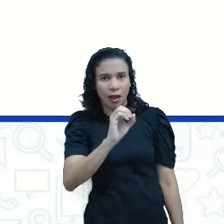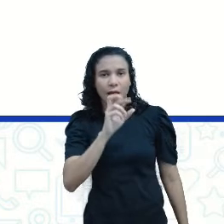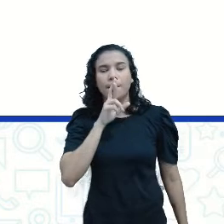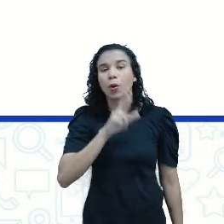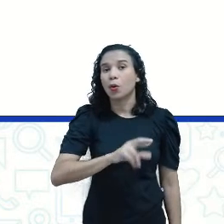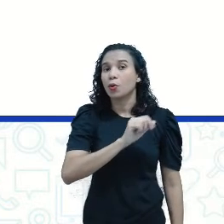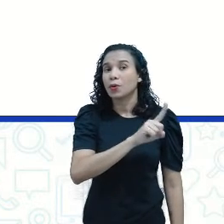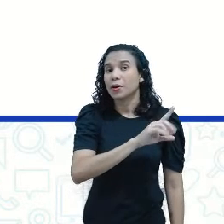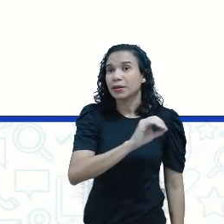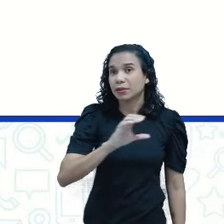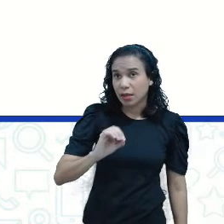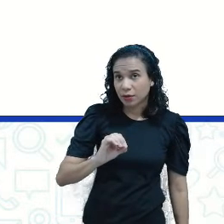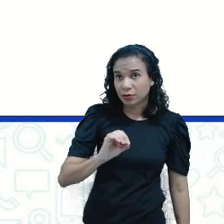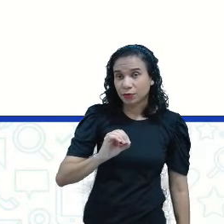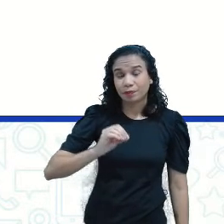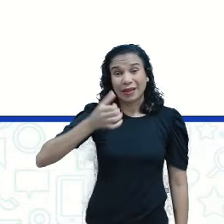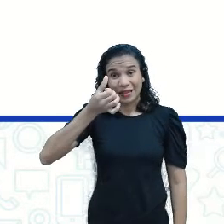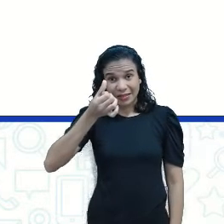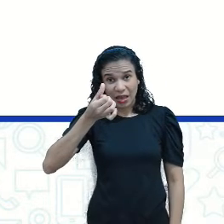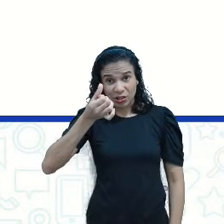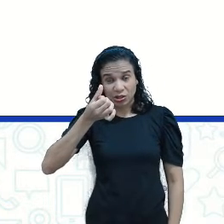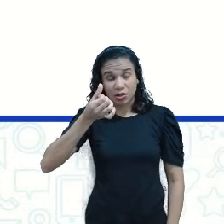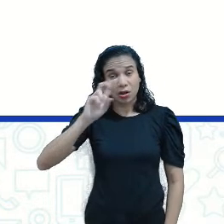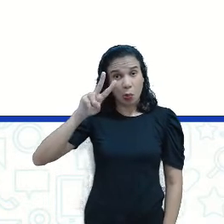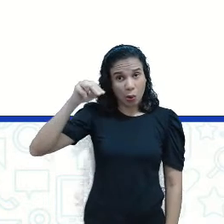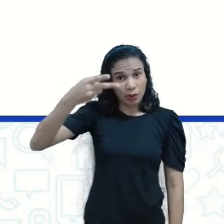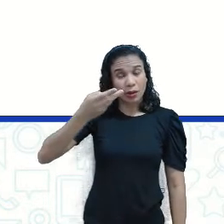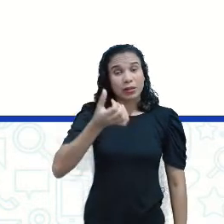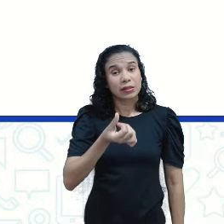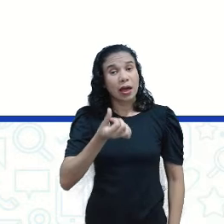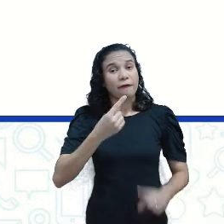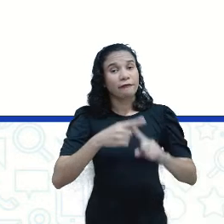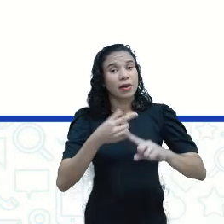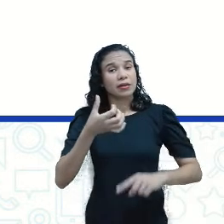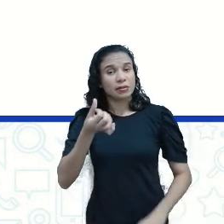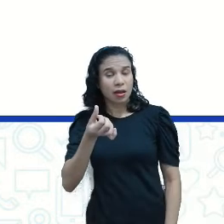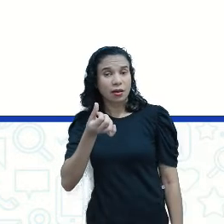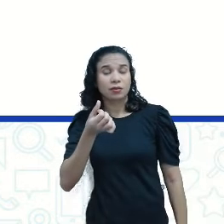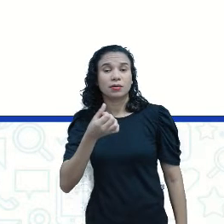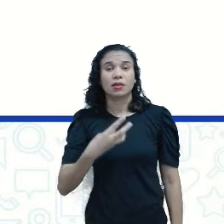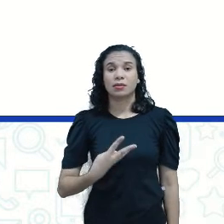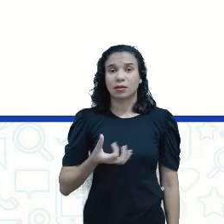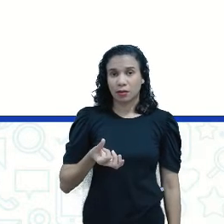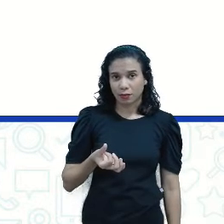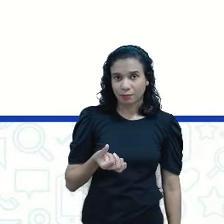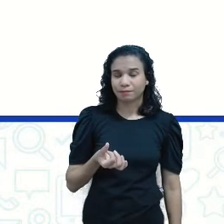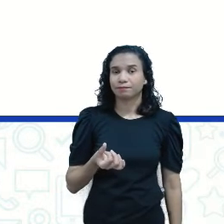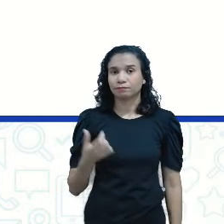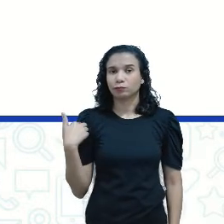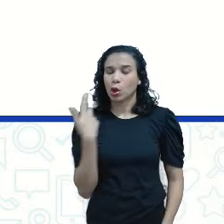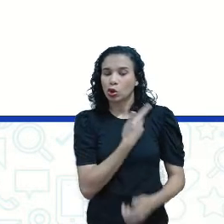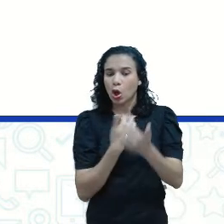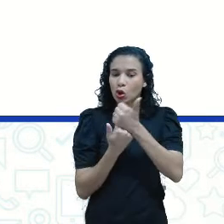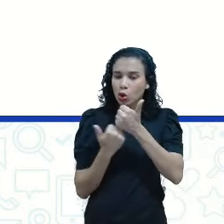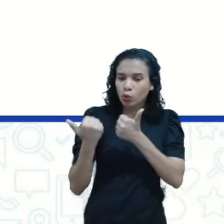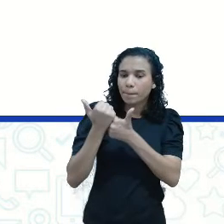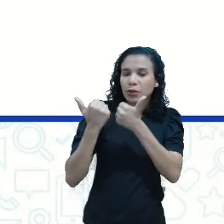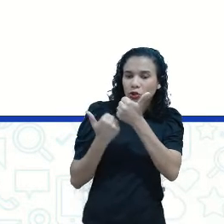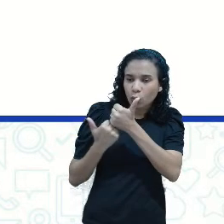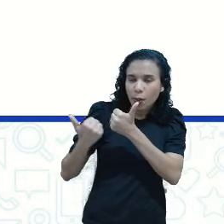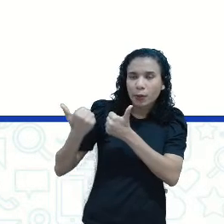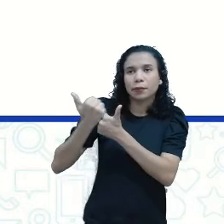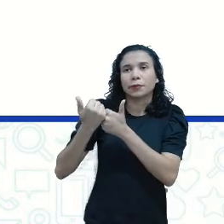100. Ricardinho, quanto é 6 ao quadrado? 6 vezes 6, 36. Então, a gente vai substituir o 10 ao